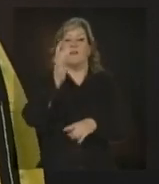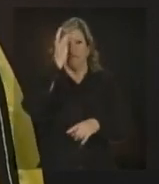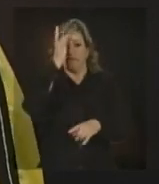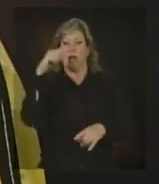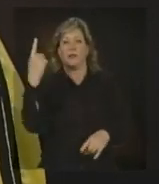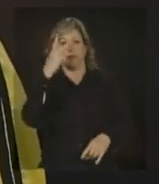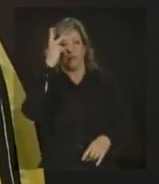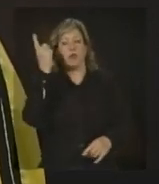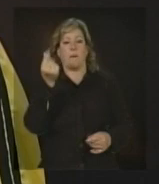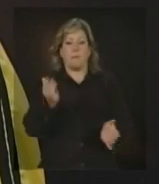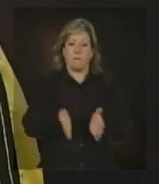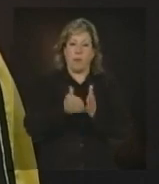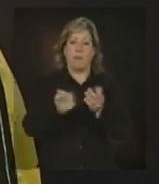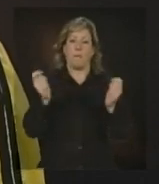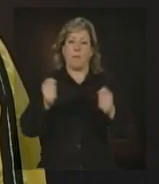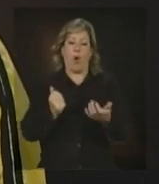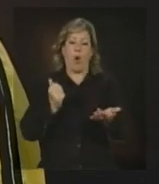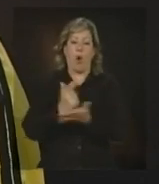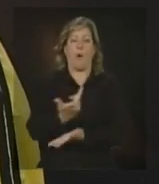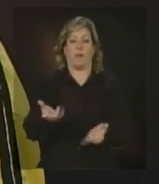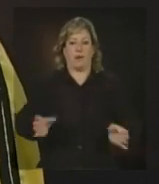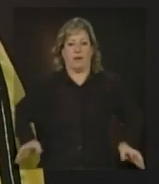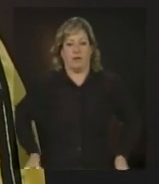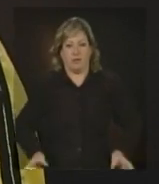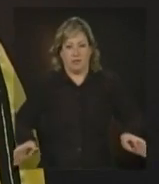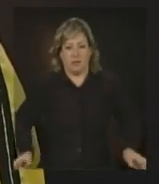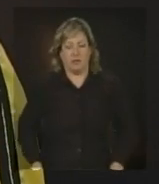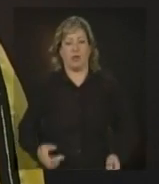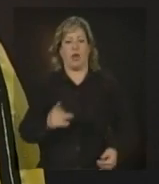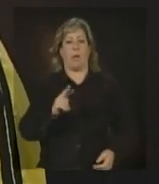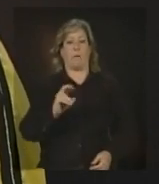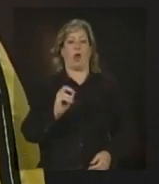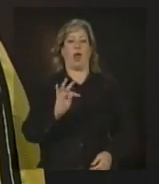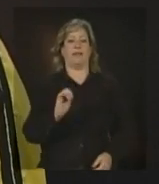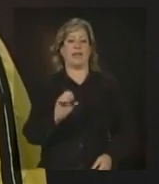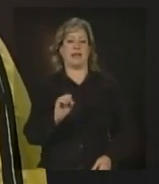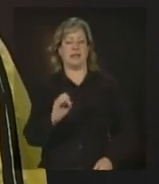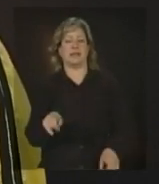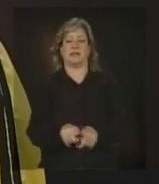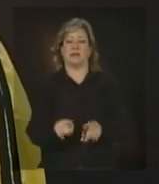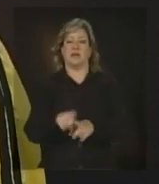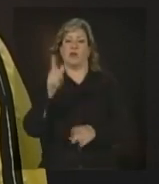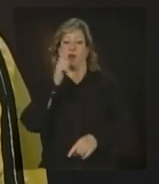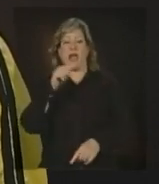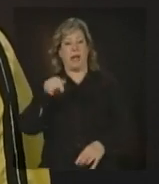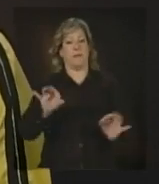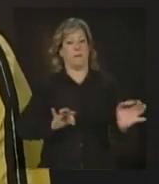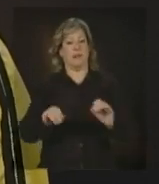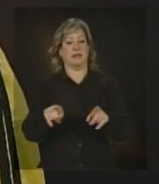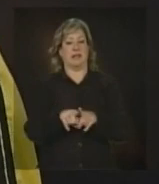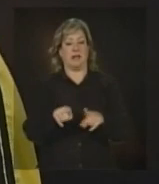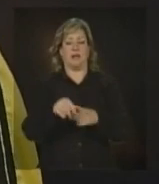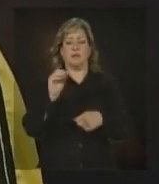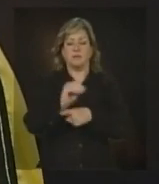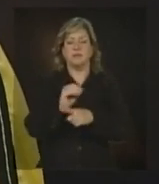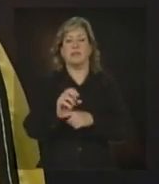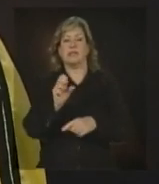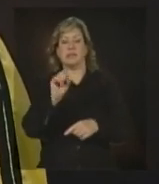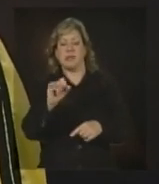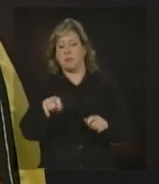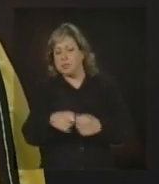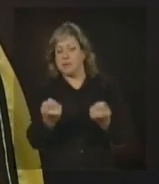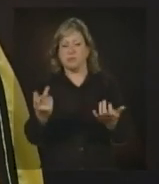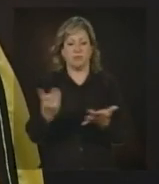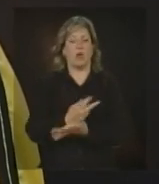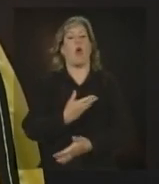adquirir uma cadeira de rodas, uma prótese. O próprio plano prevê também manutenção de prótese.